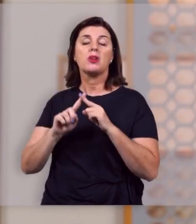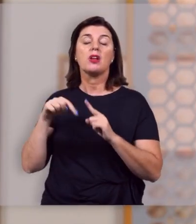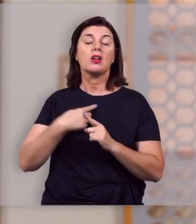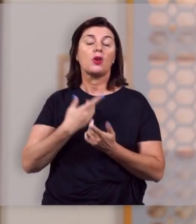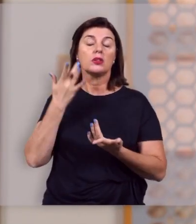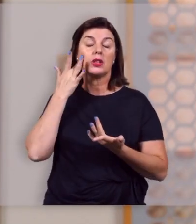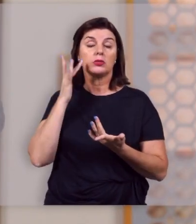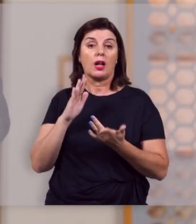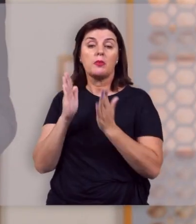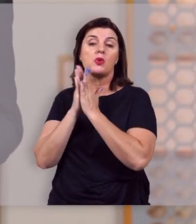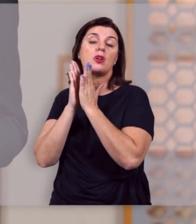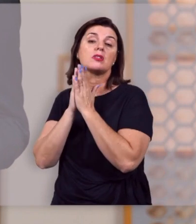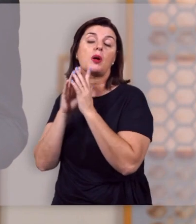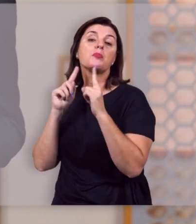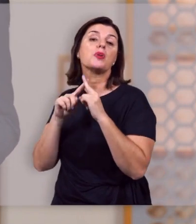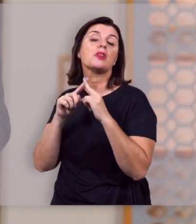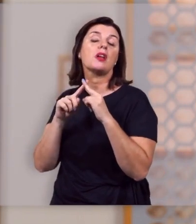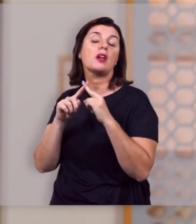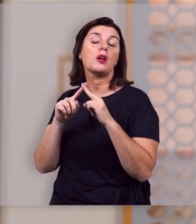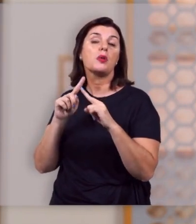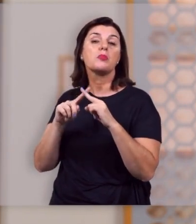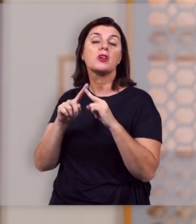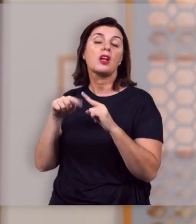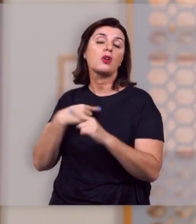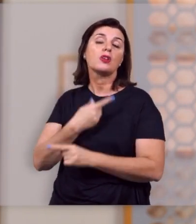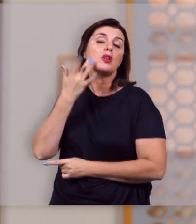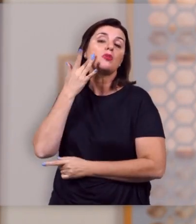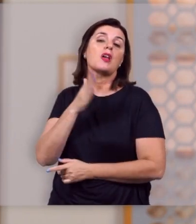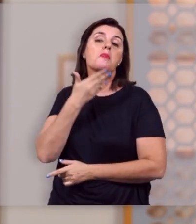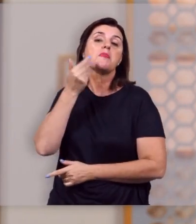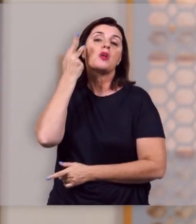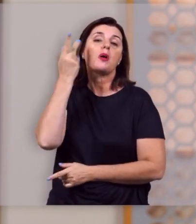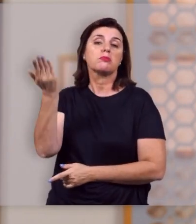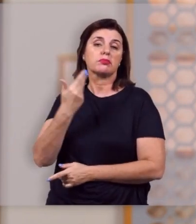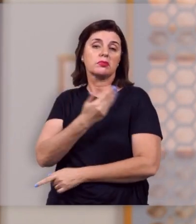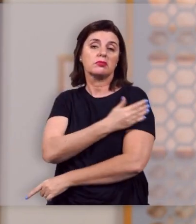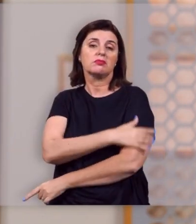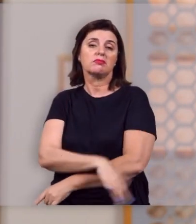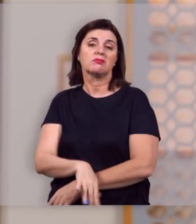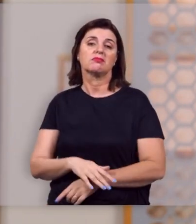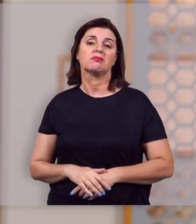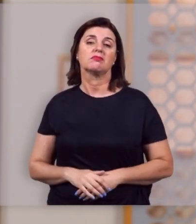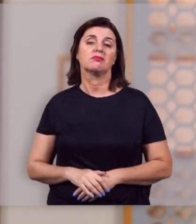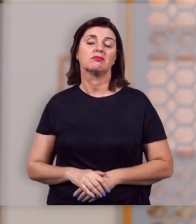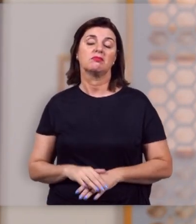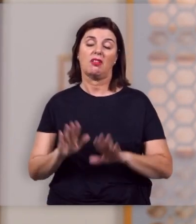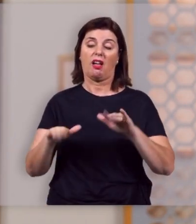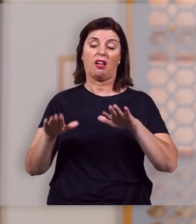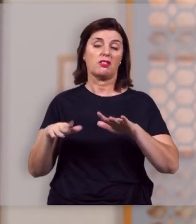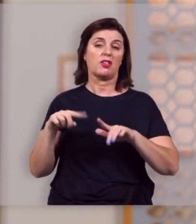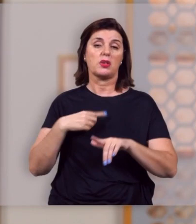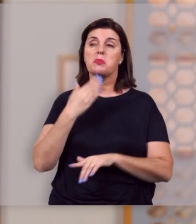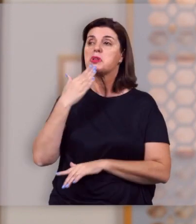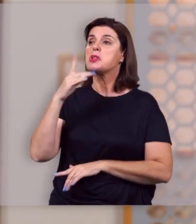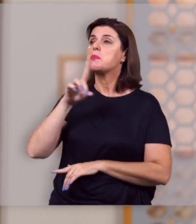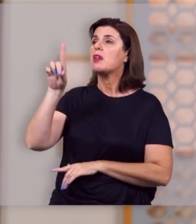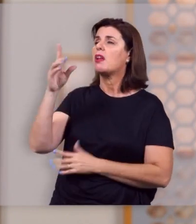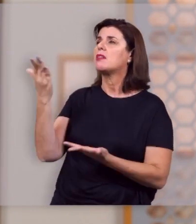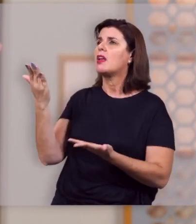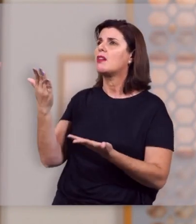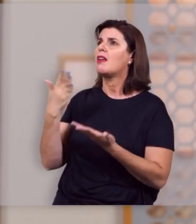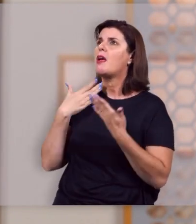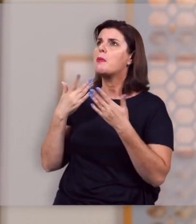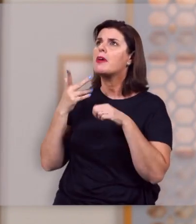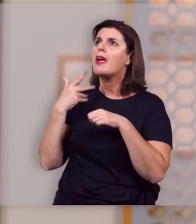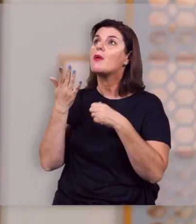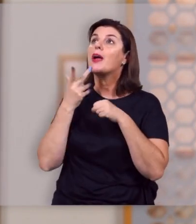não sabemos orar como convém? Porque nem sabemos o que é melhor para nós. Muitas vezes nós pedimos para Deus